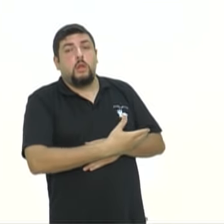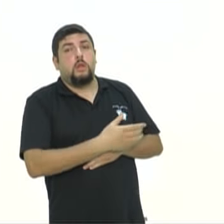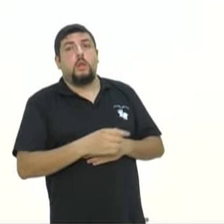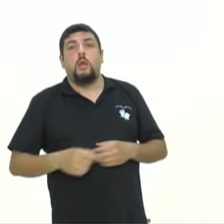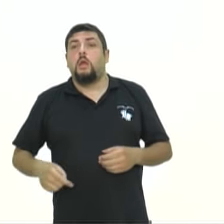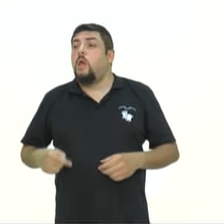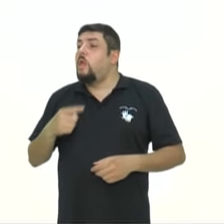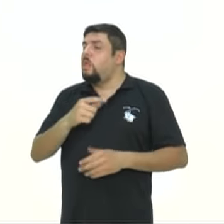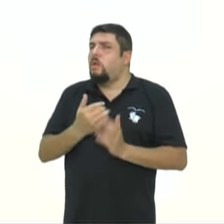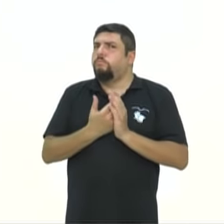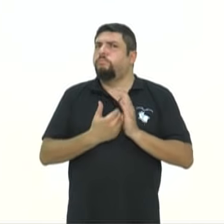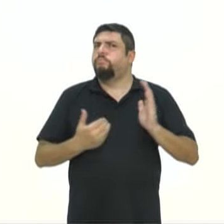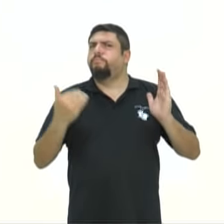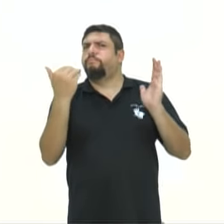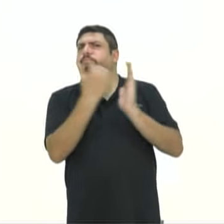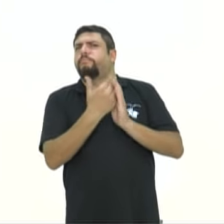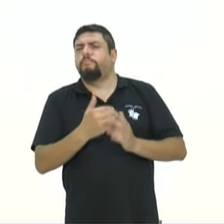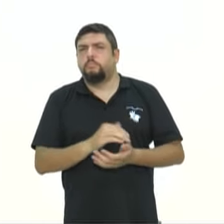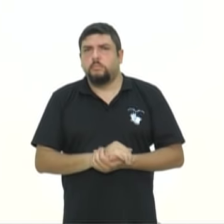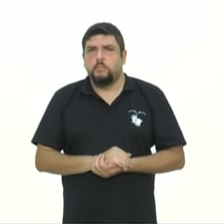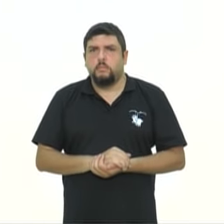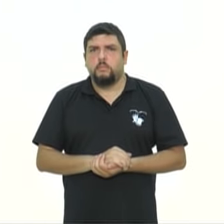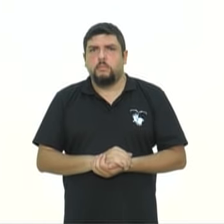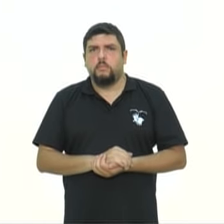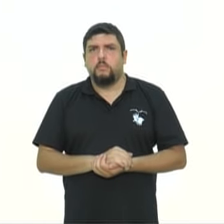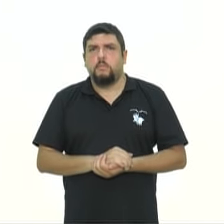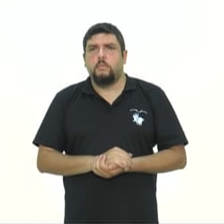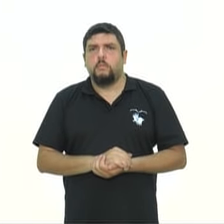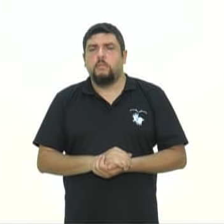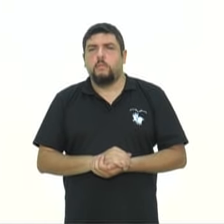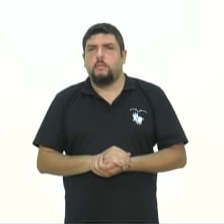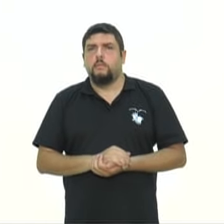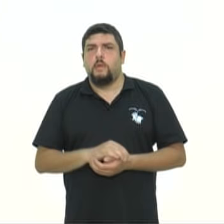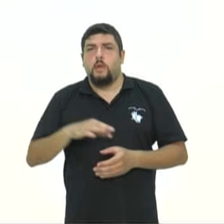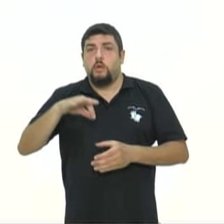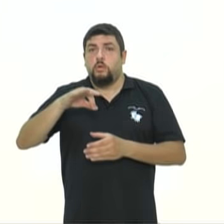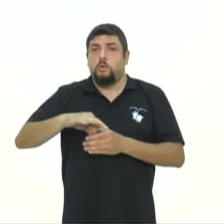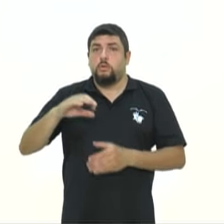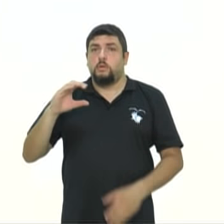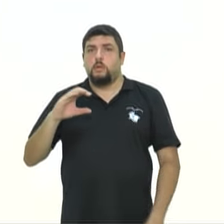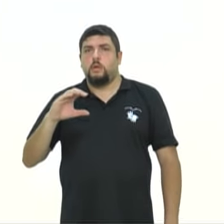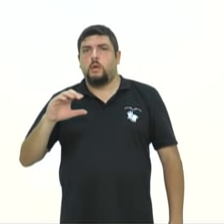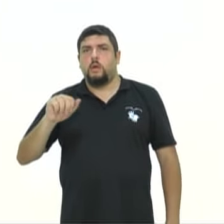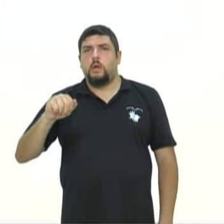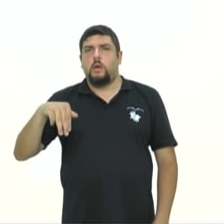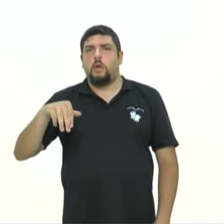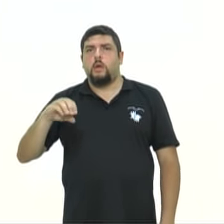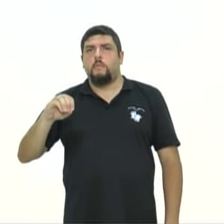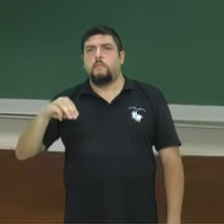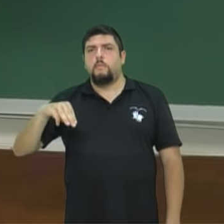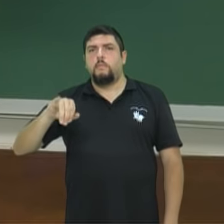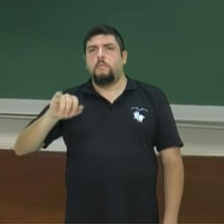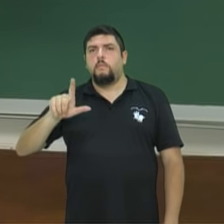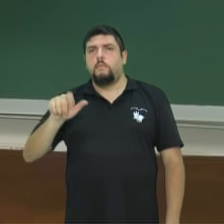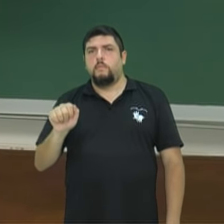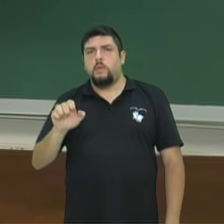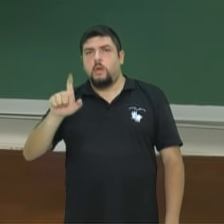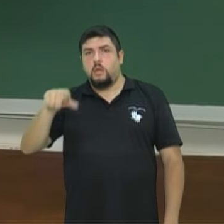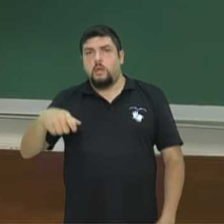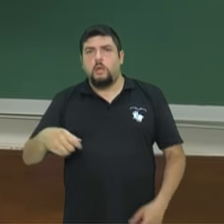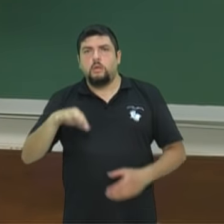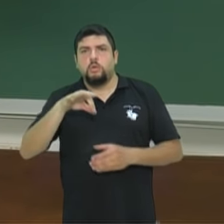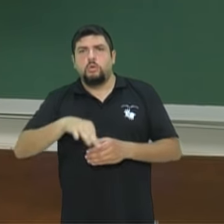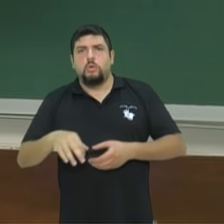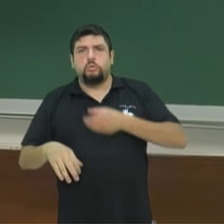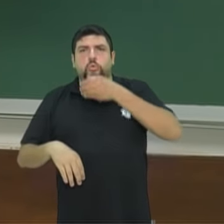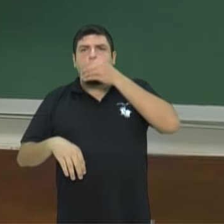na dose, né? A camomila, ela tem esse efeito de acalmar as pessoas, né? Então, além de ser ali um bom chá para a